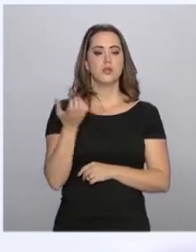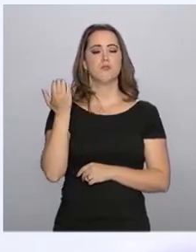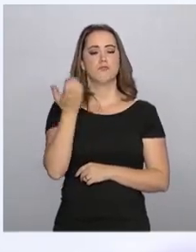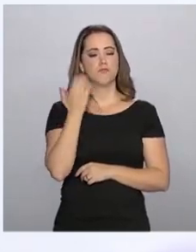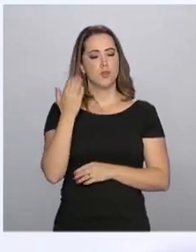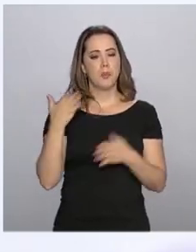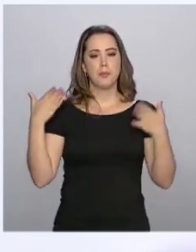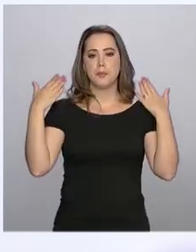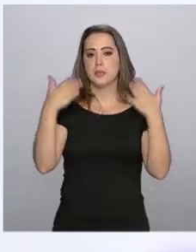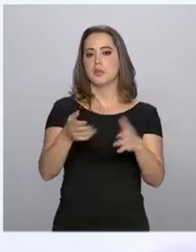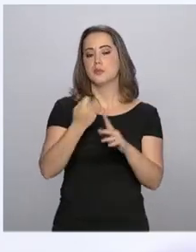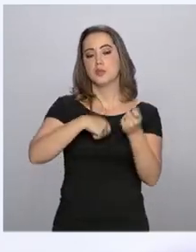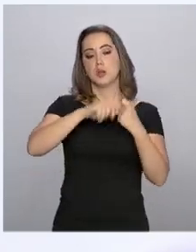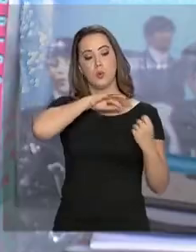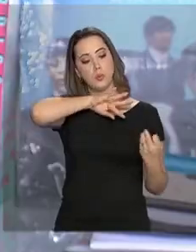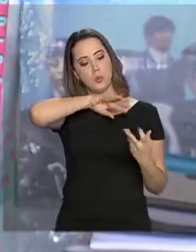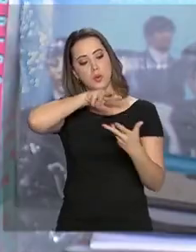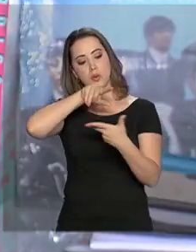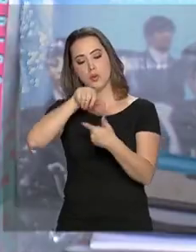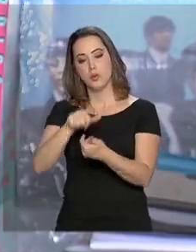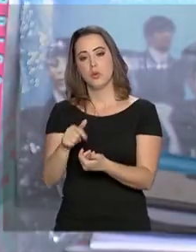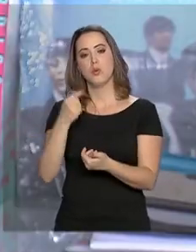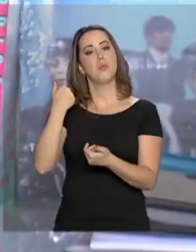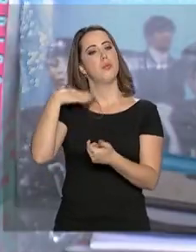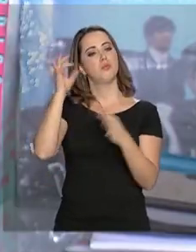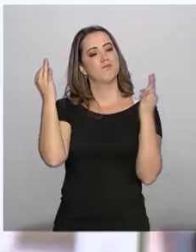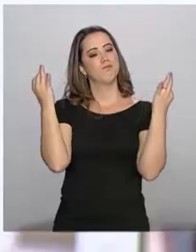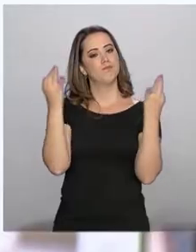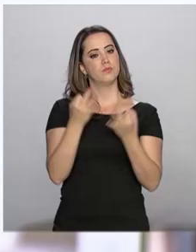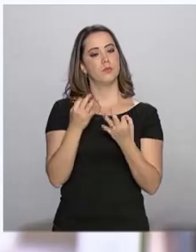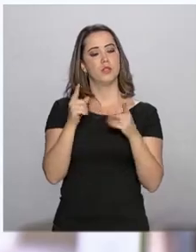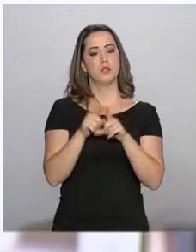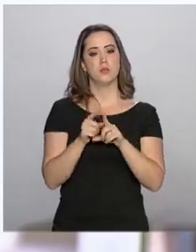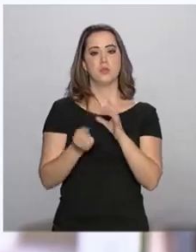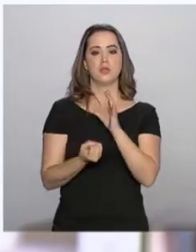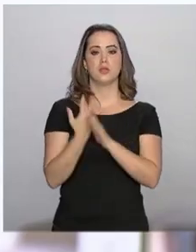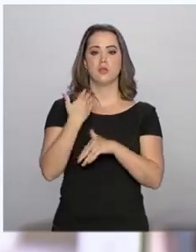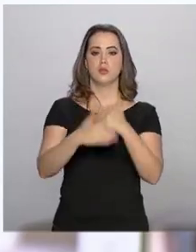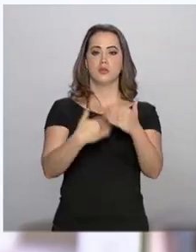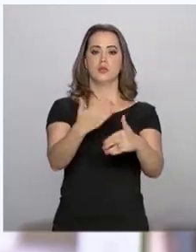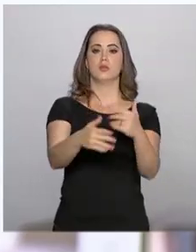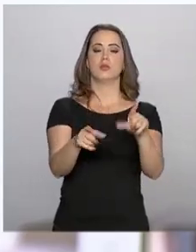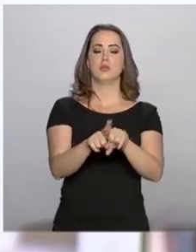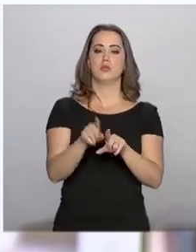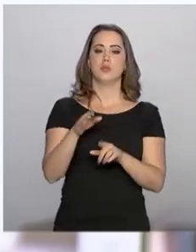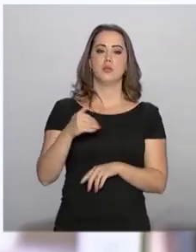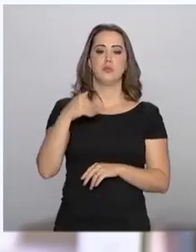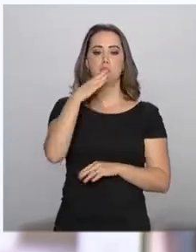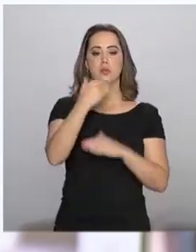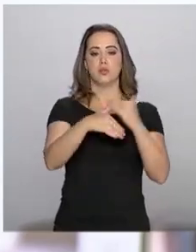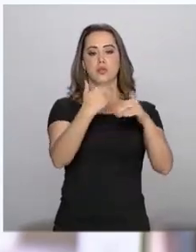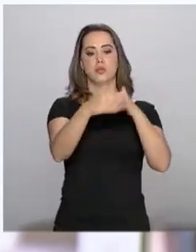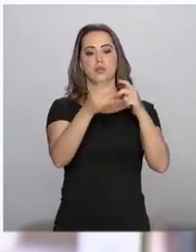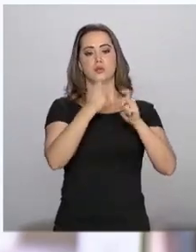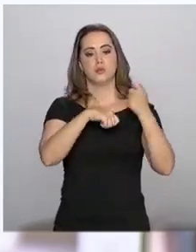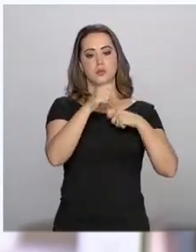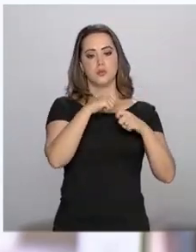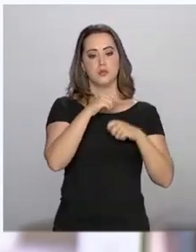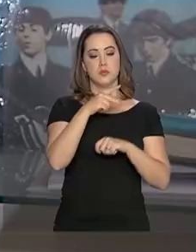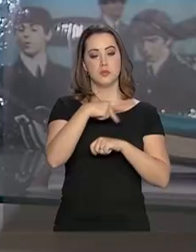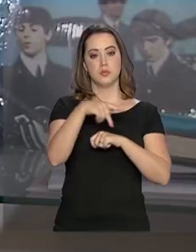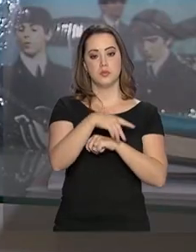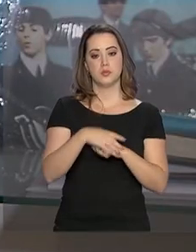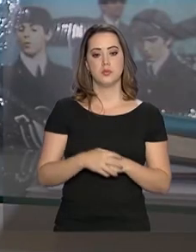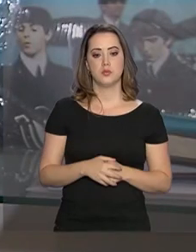ser parte da economia global de maneira mais eficaz para gerar desenvolvimento e um maior crescimento da economia nacional